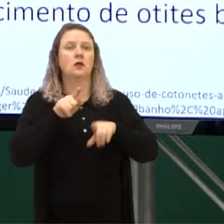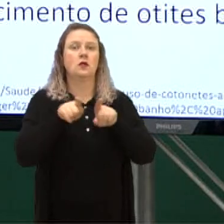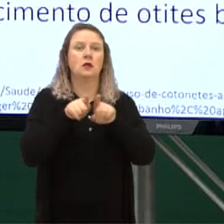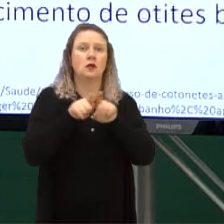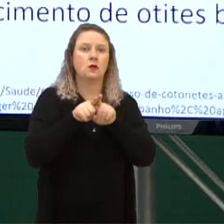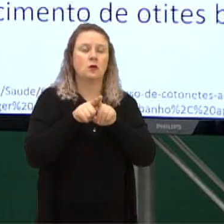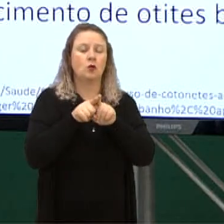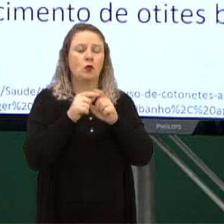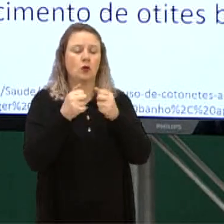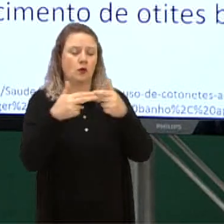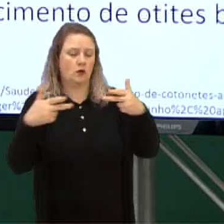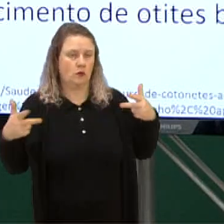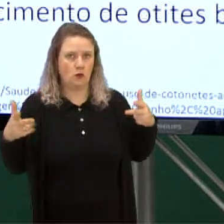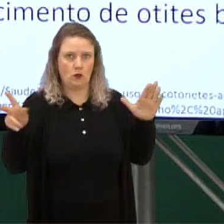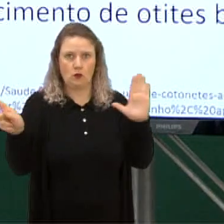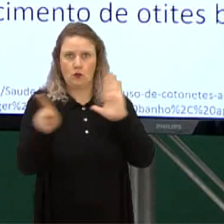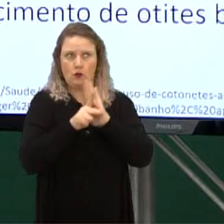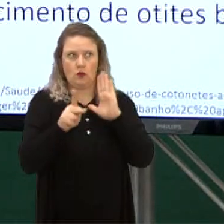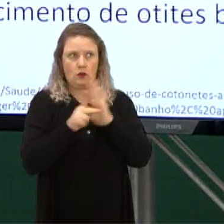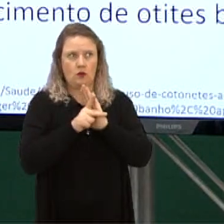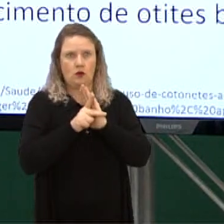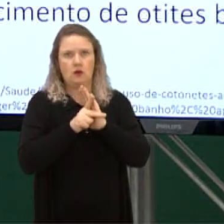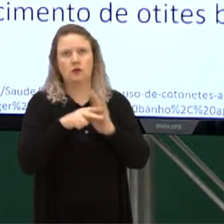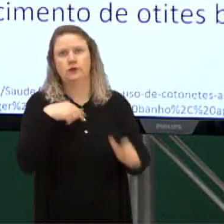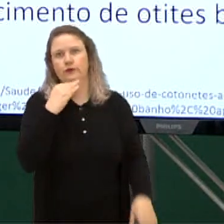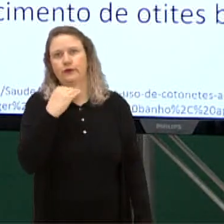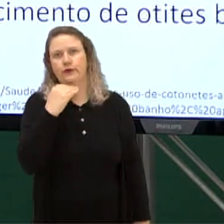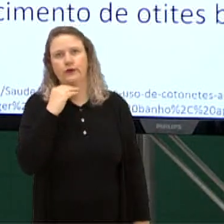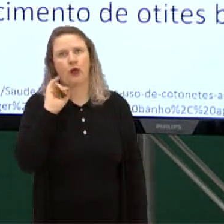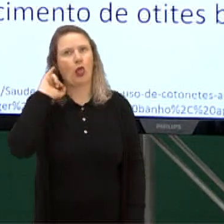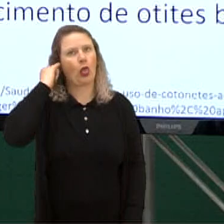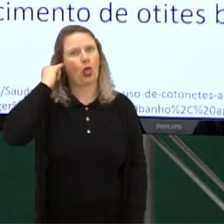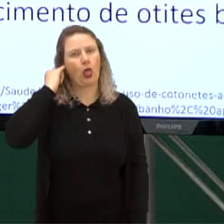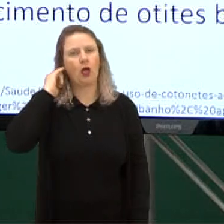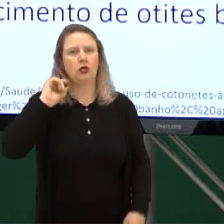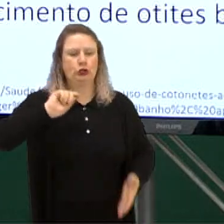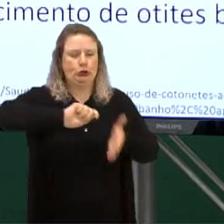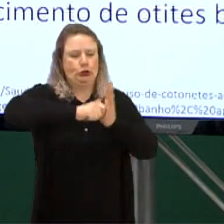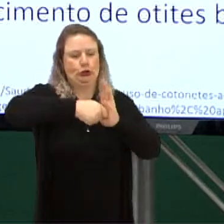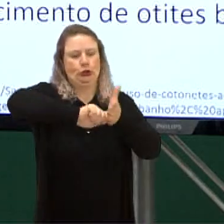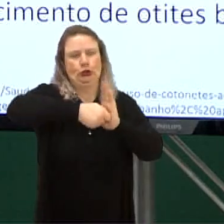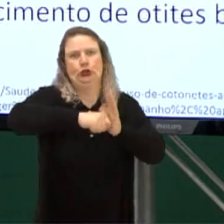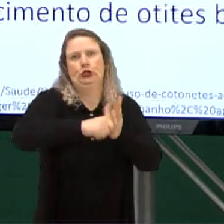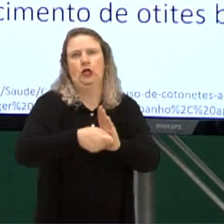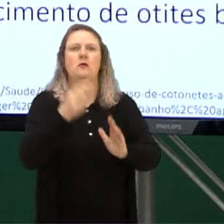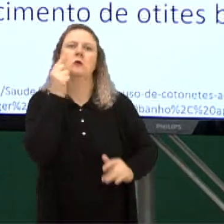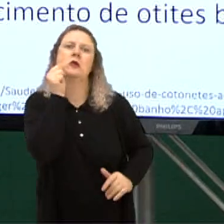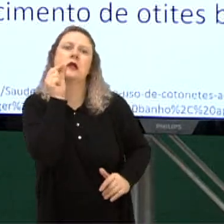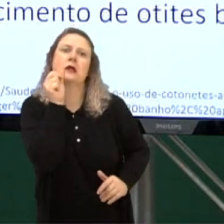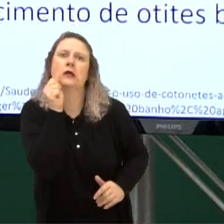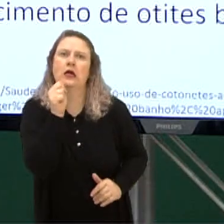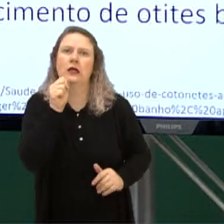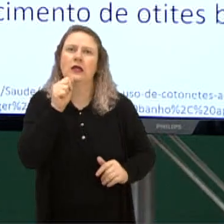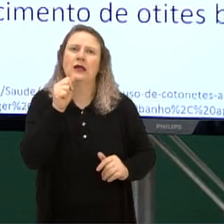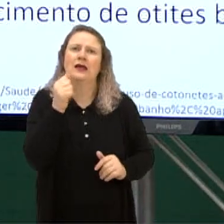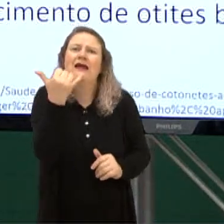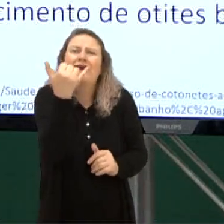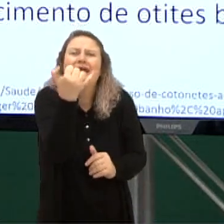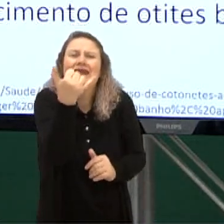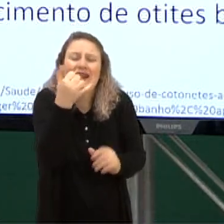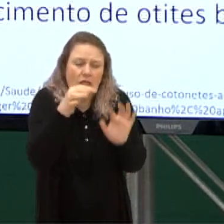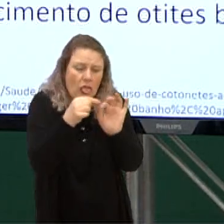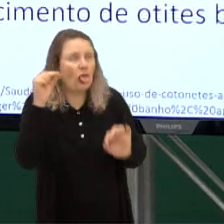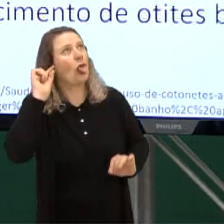instrumentos específicos. Gente, nada de usar unha, chave, lápis, tampinha de caneta,